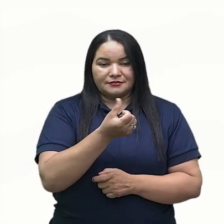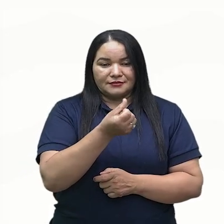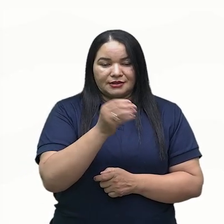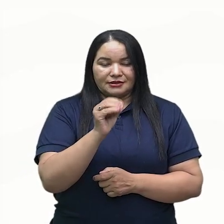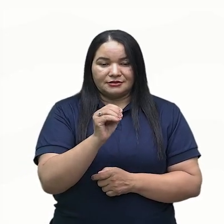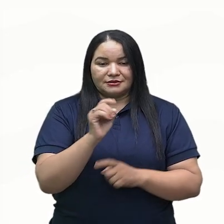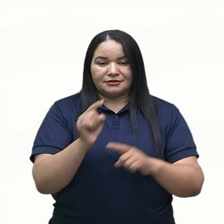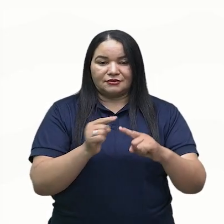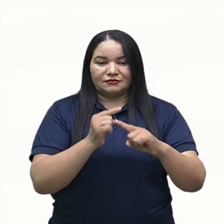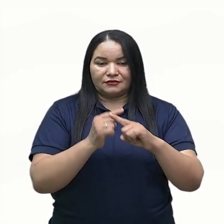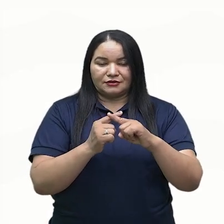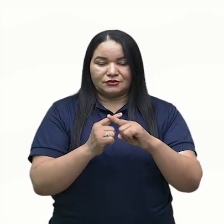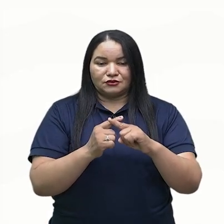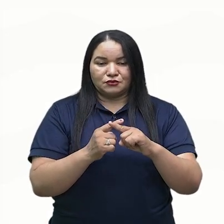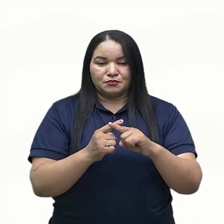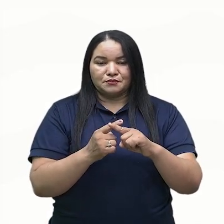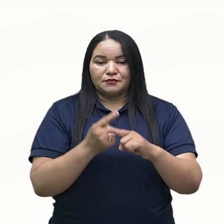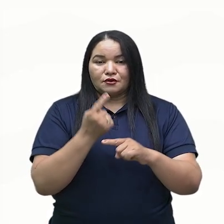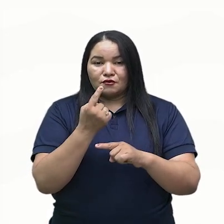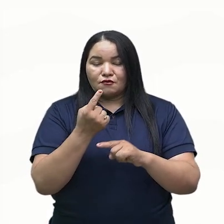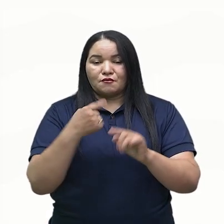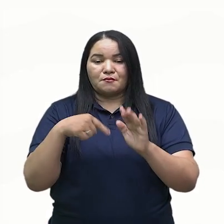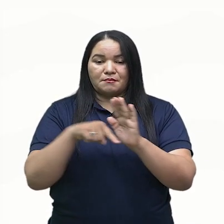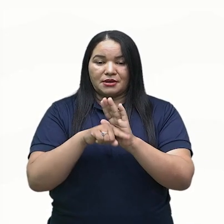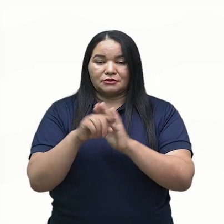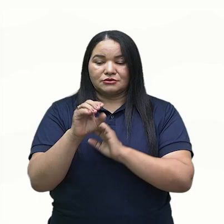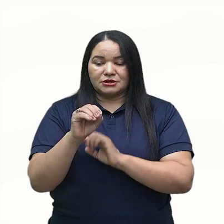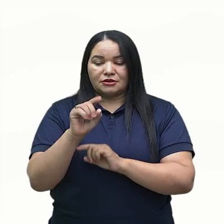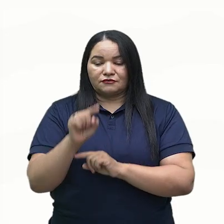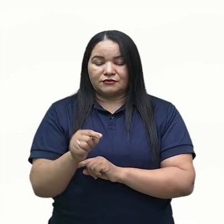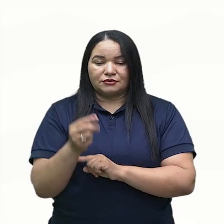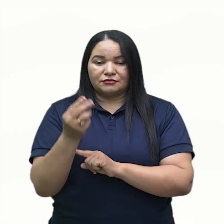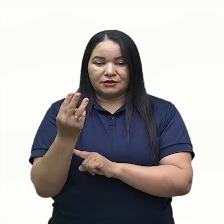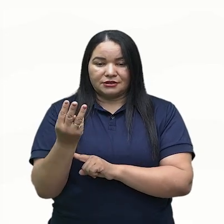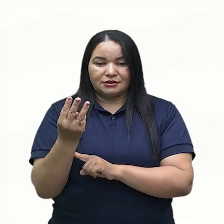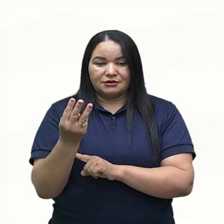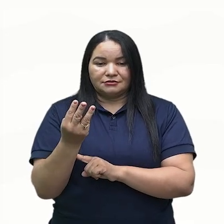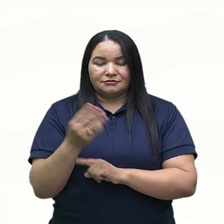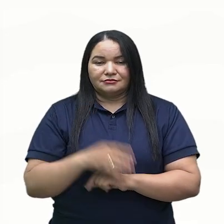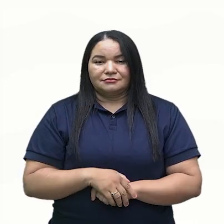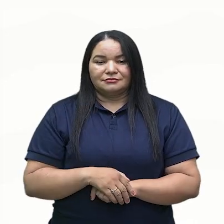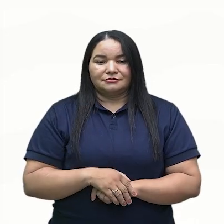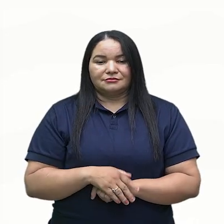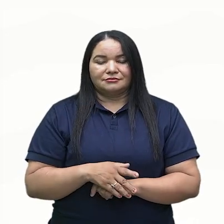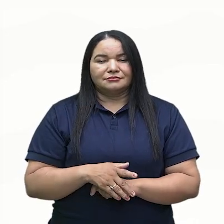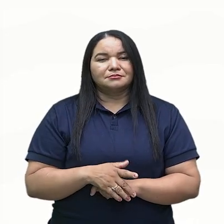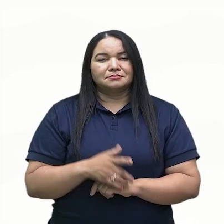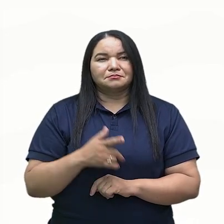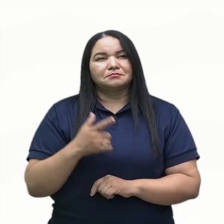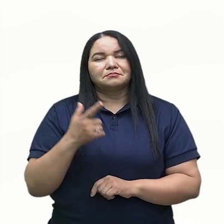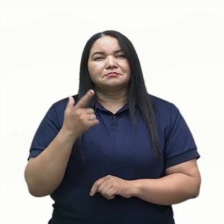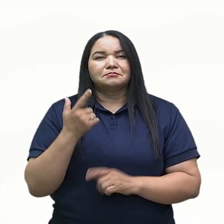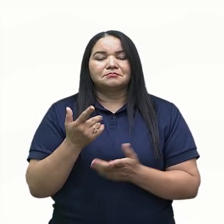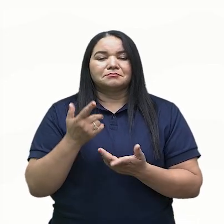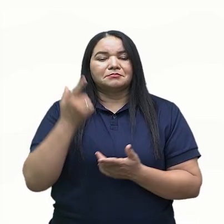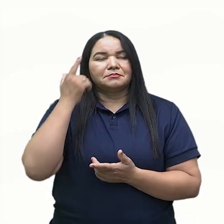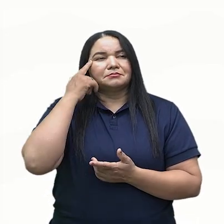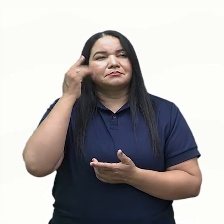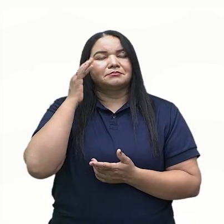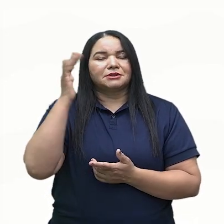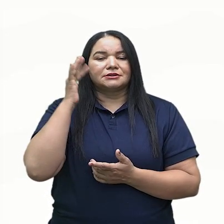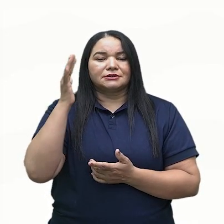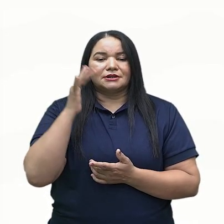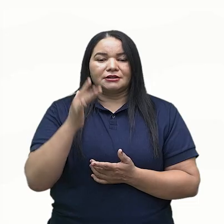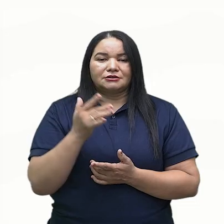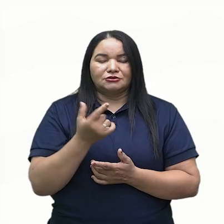ter 60 que multiplica 1 menos 0,3, a gente pode até pensar em dinheiro aqui, ó.